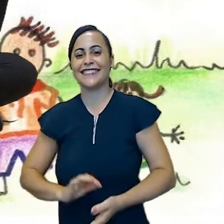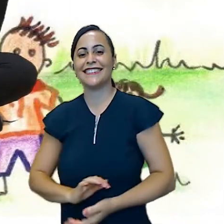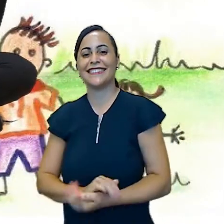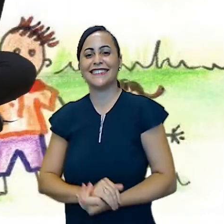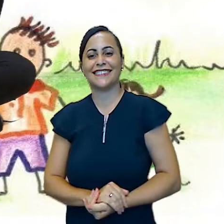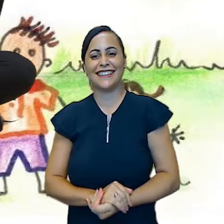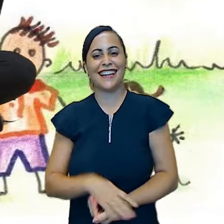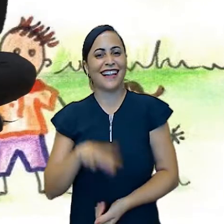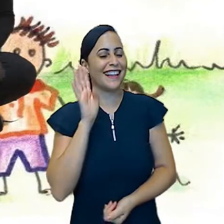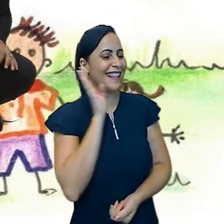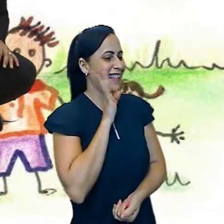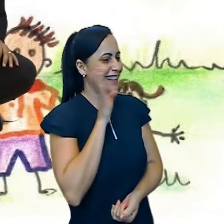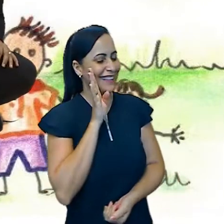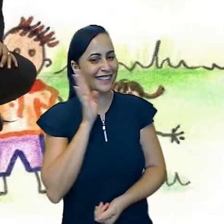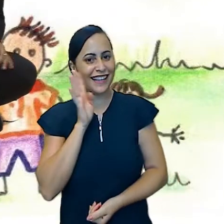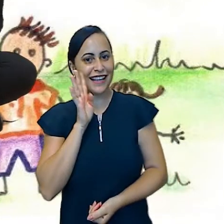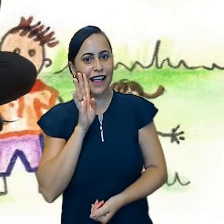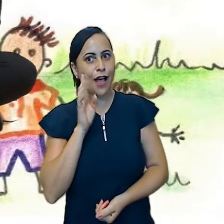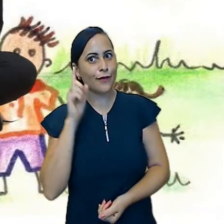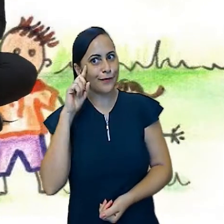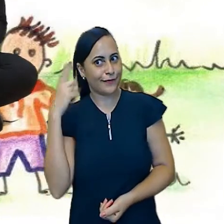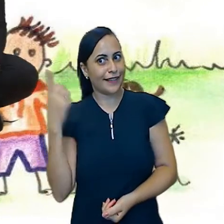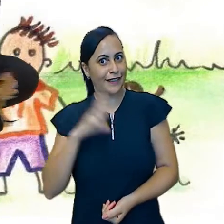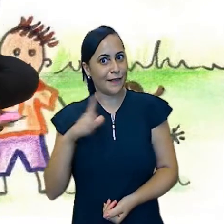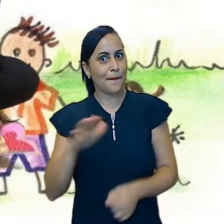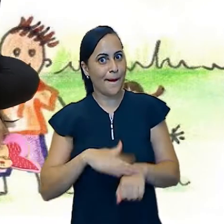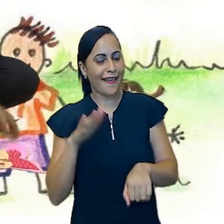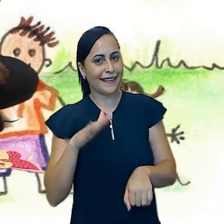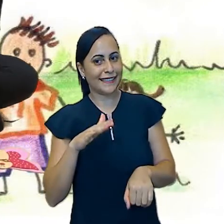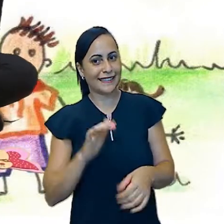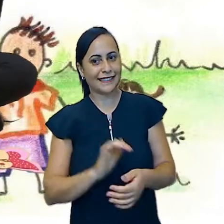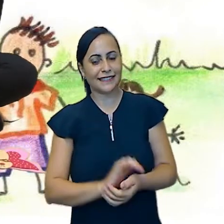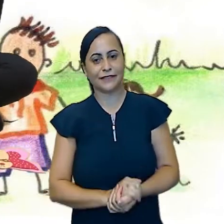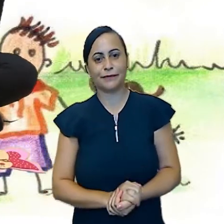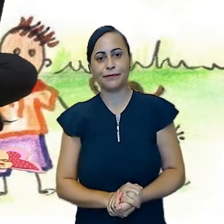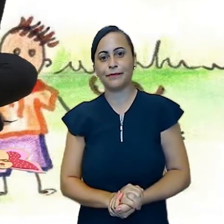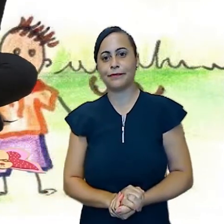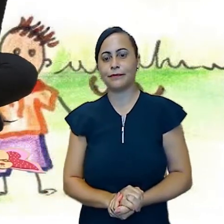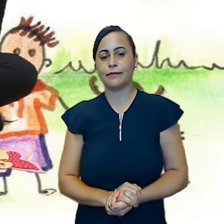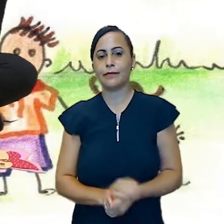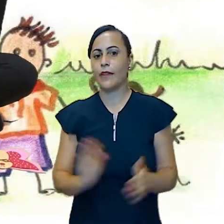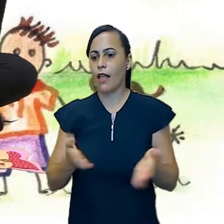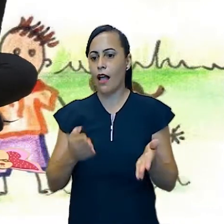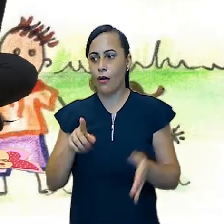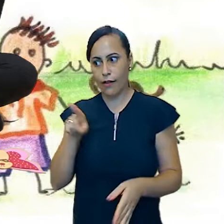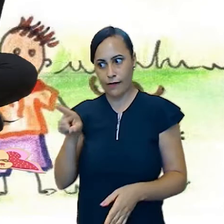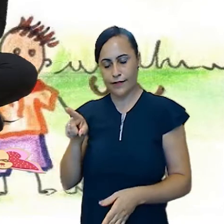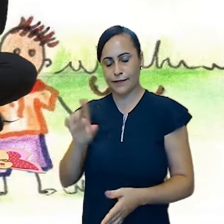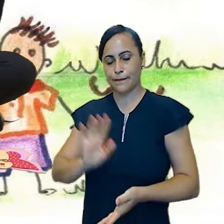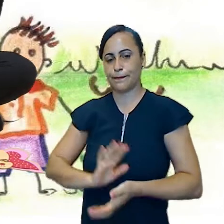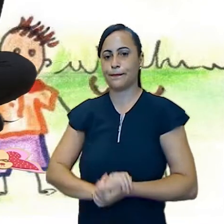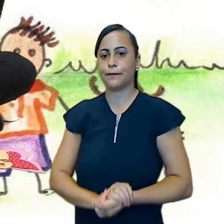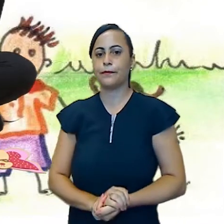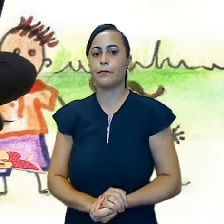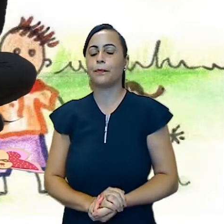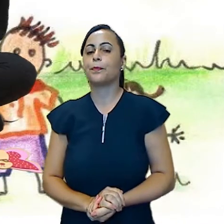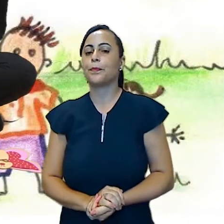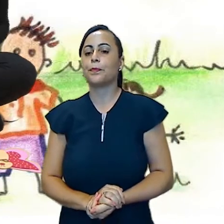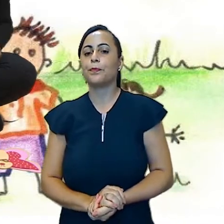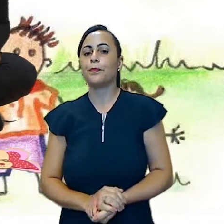pau. Será que tem mais coisa aqui dentro? Será? Agora é sua vez. Vou